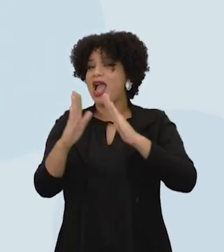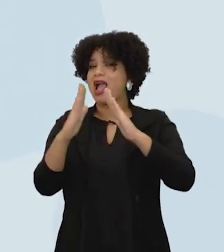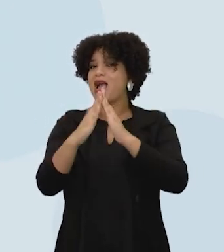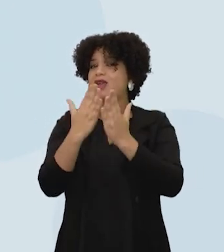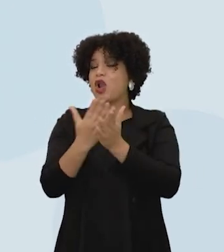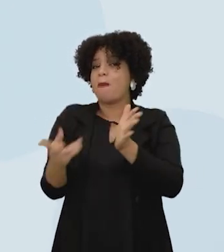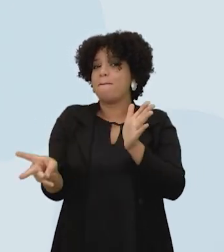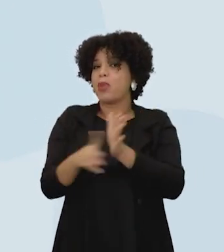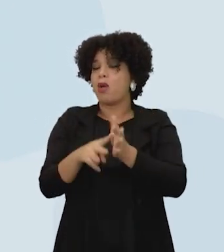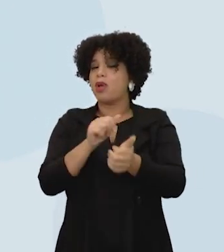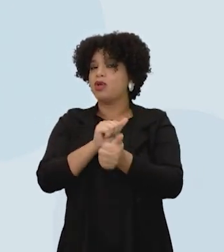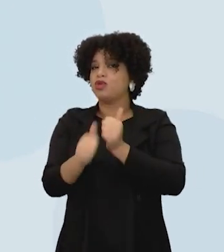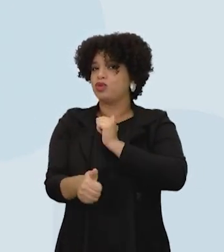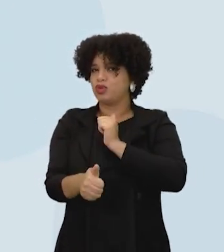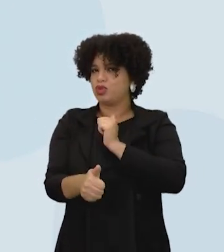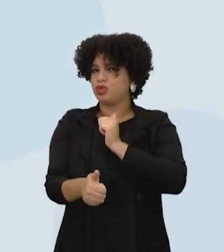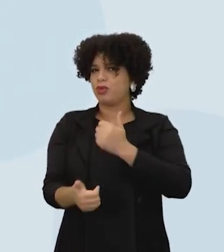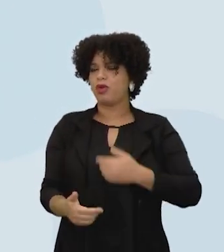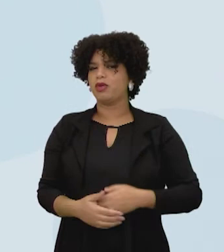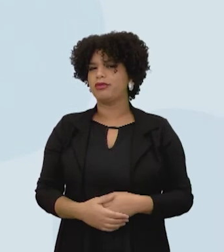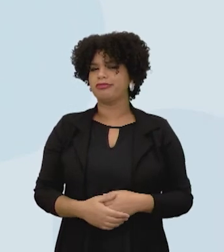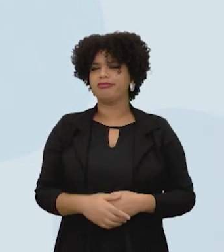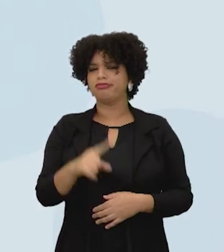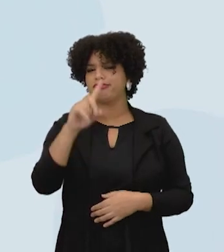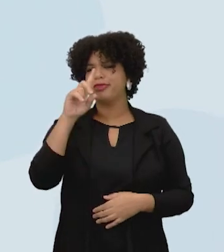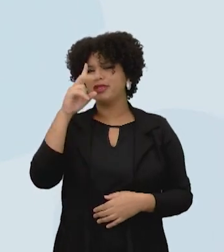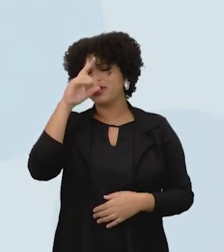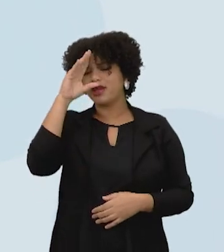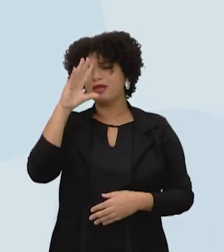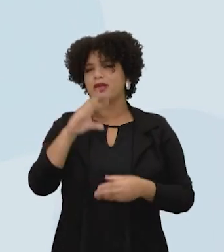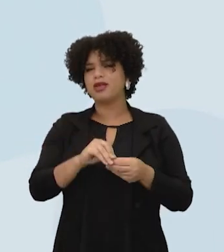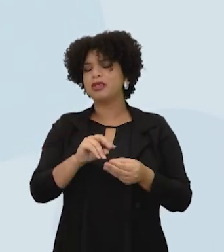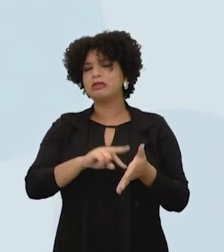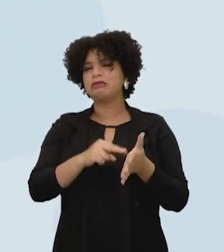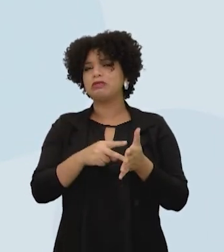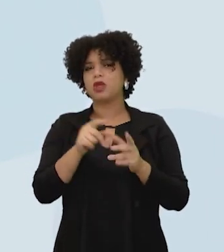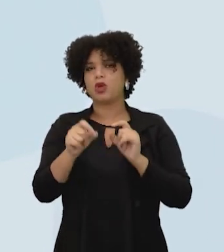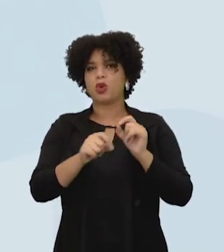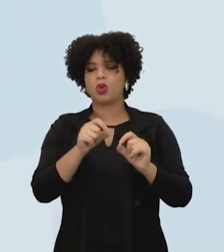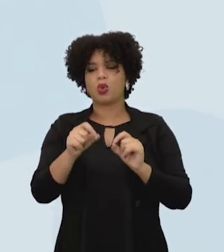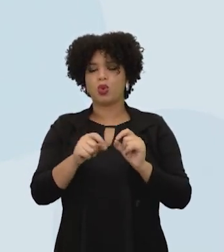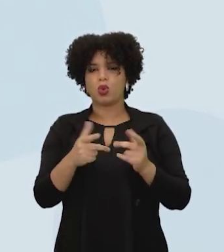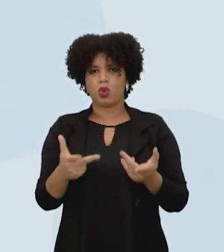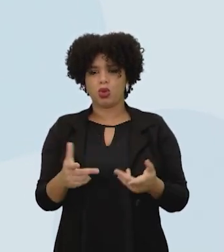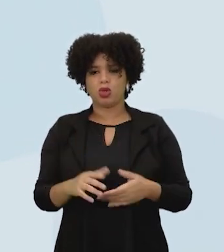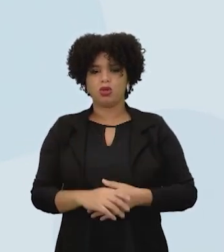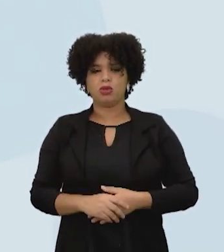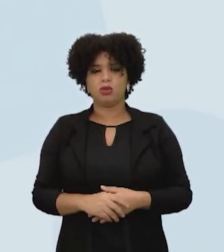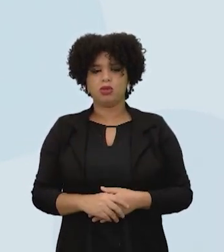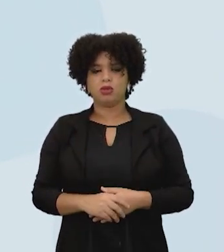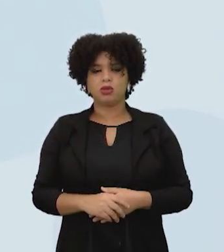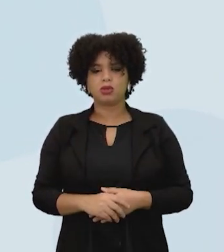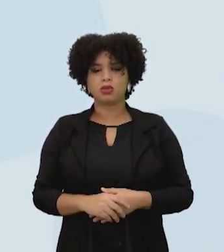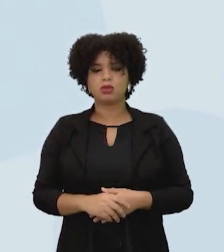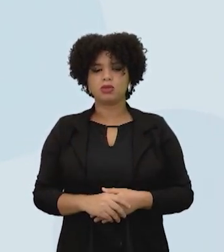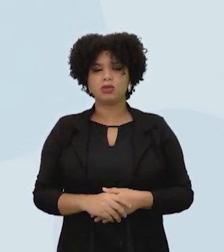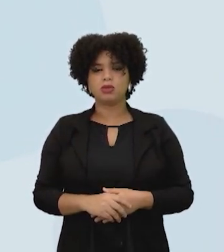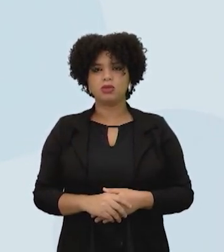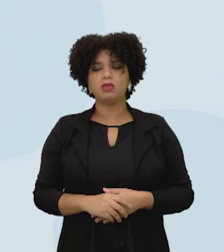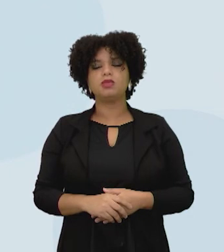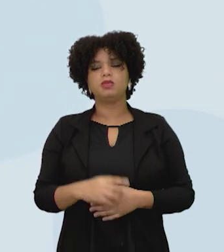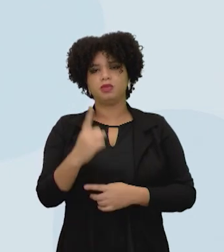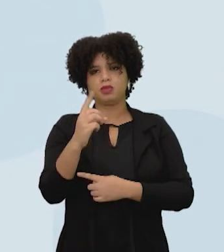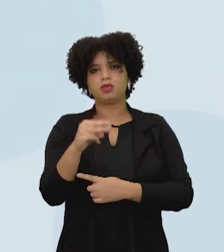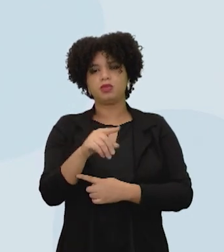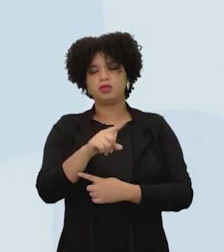lá no texto. Quando tem essa oração, ao entrar em escola de esporte, qual é o sentido que ela traz para esse trecho onde ela está inserida? Vou dar mais